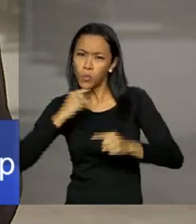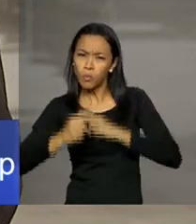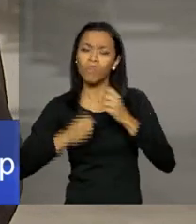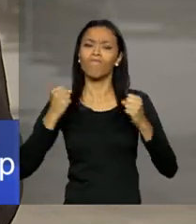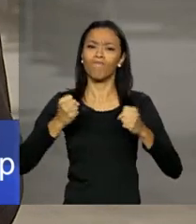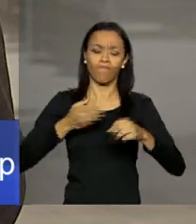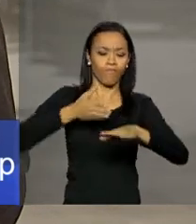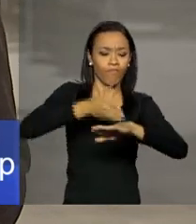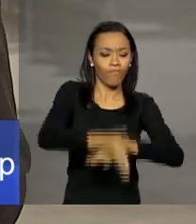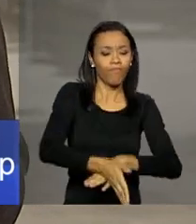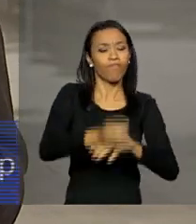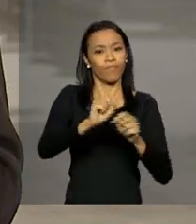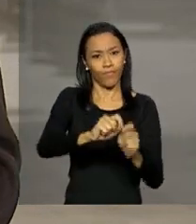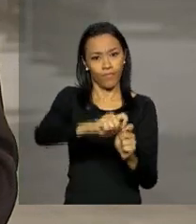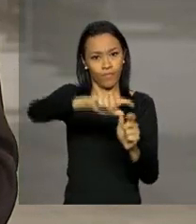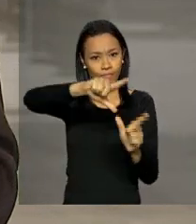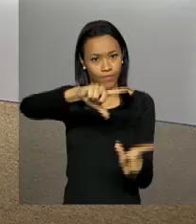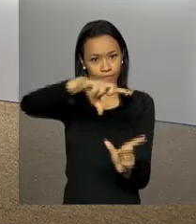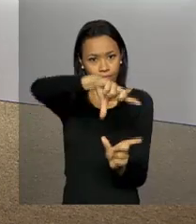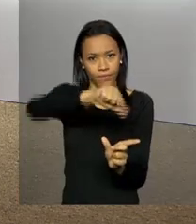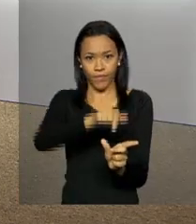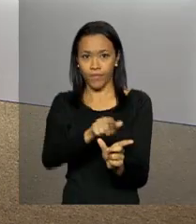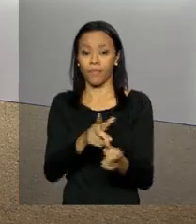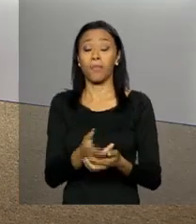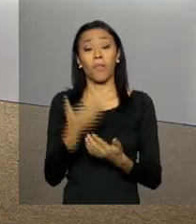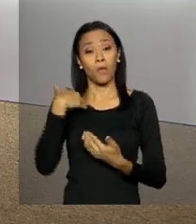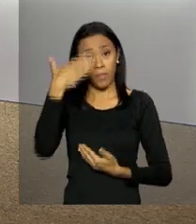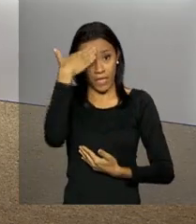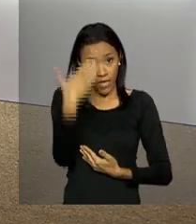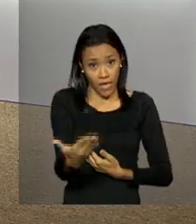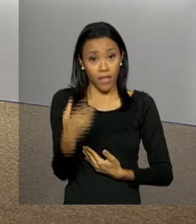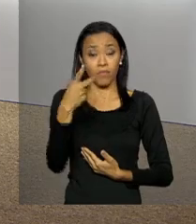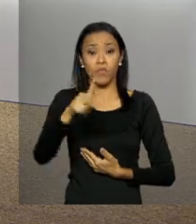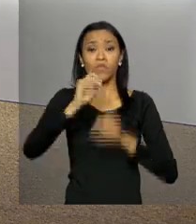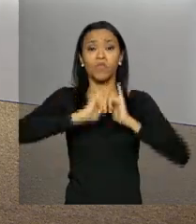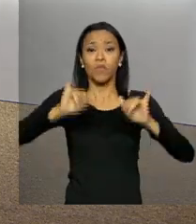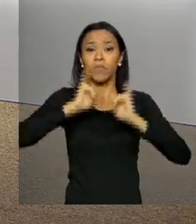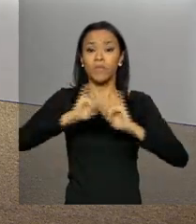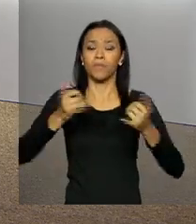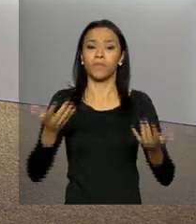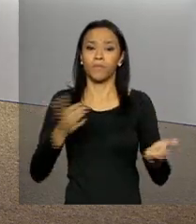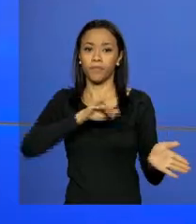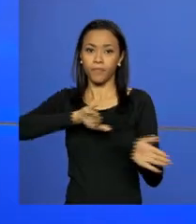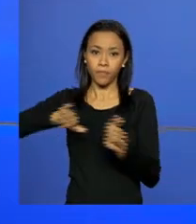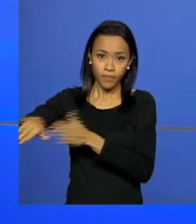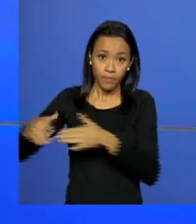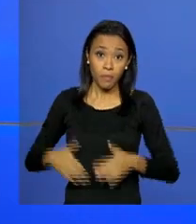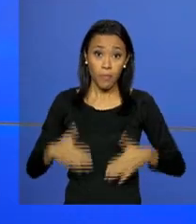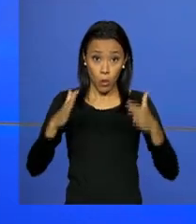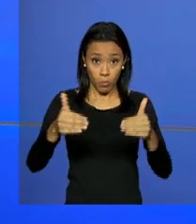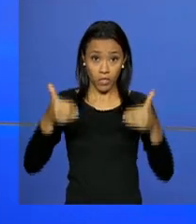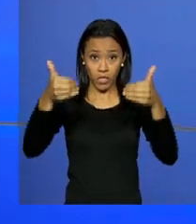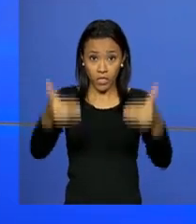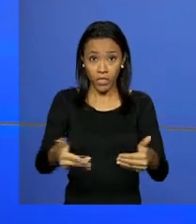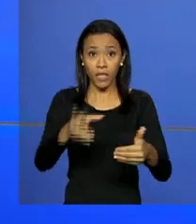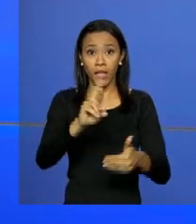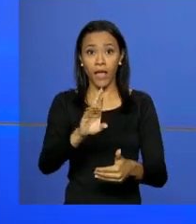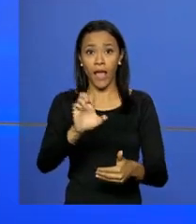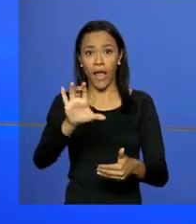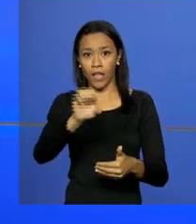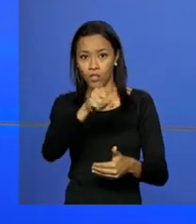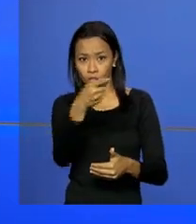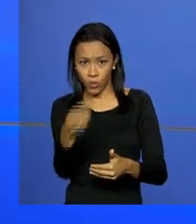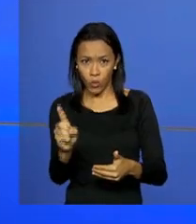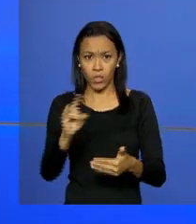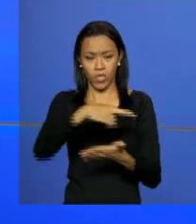sessão Fale Conosco Daniele Obrigada João Pedro pelas suas informações ao vivo o ministério das relações exteriores condenou